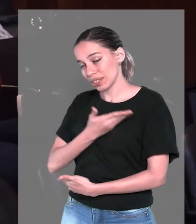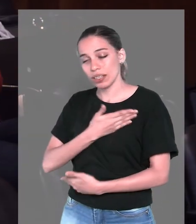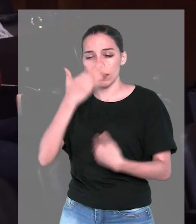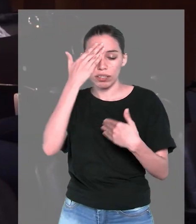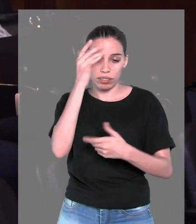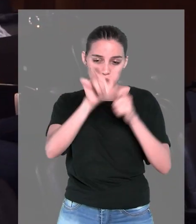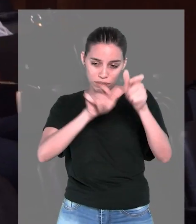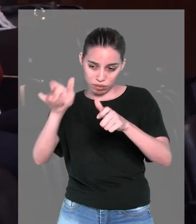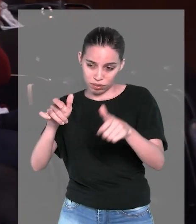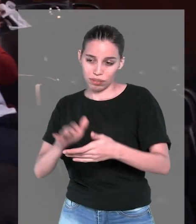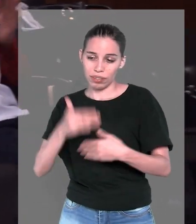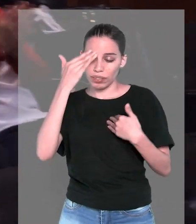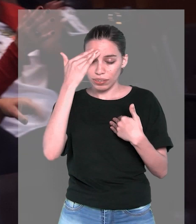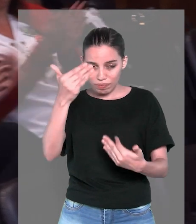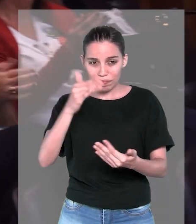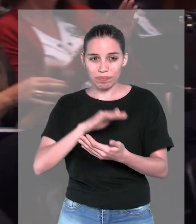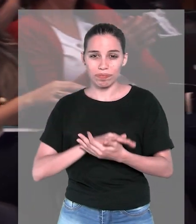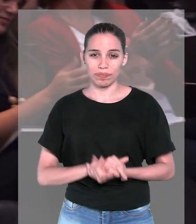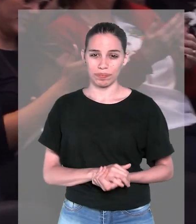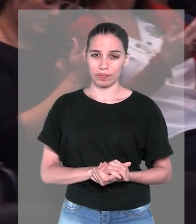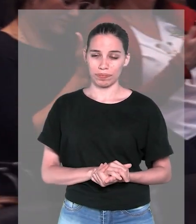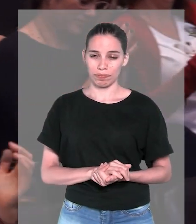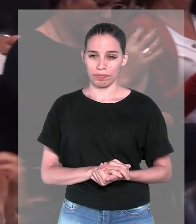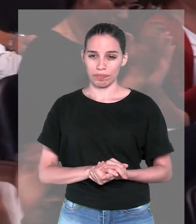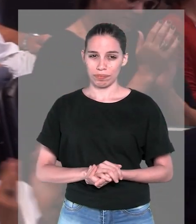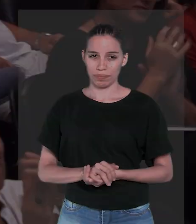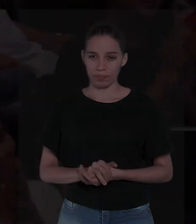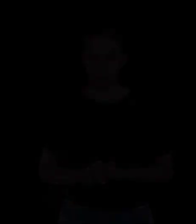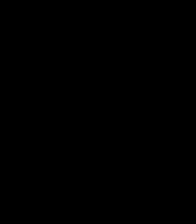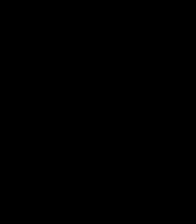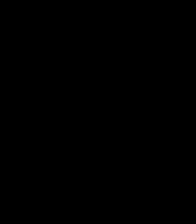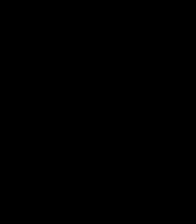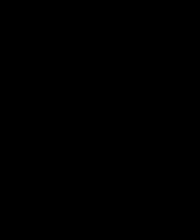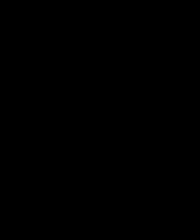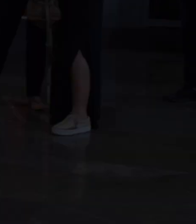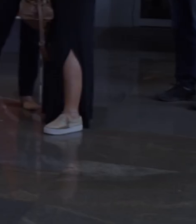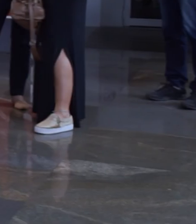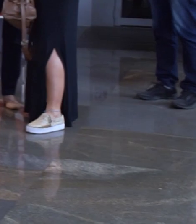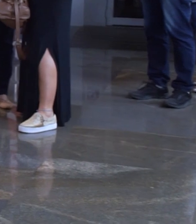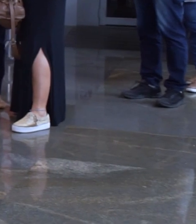Muito obrigado, pessoal. A plateia aplaude o Hugo efusivamente.